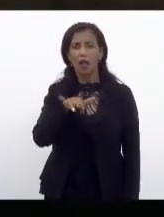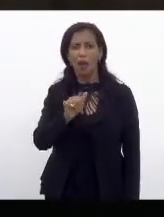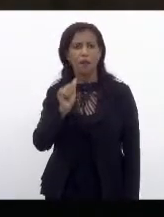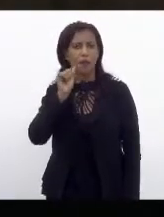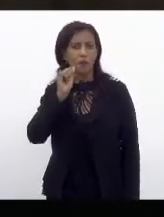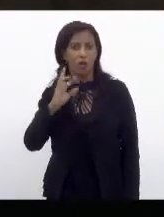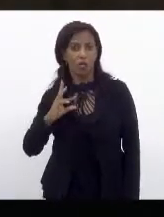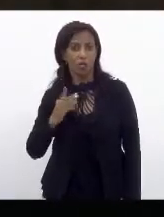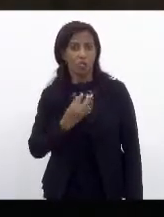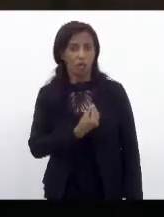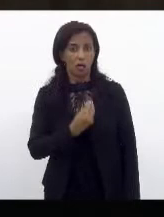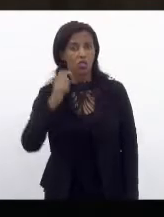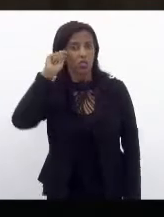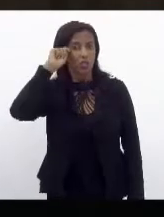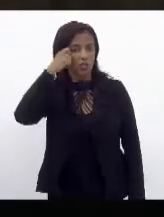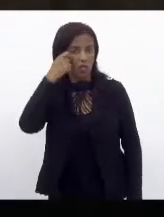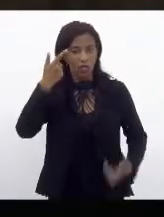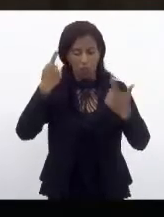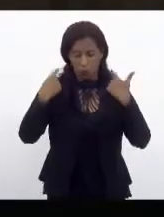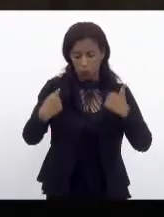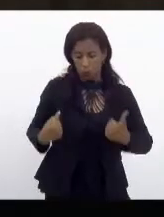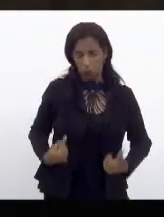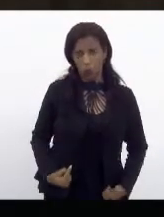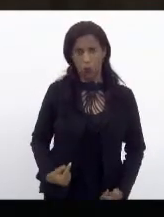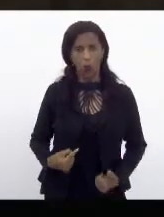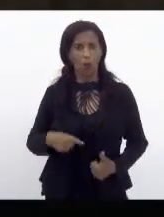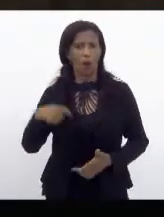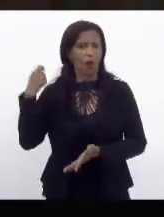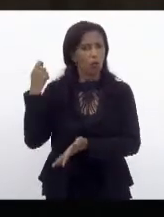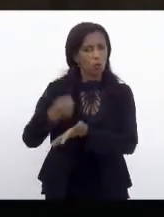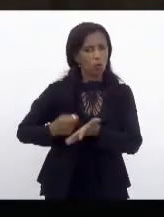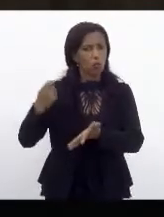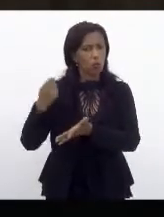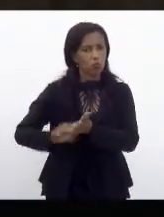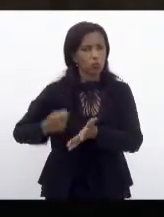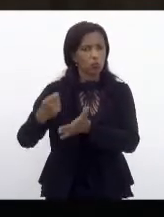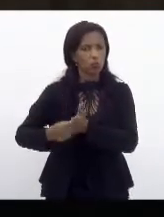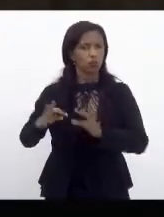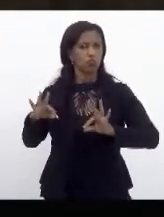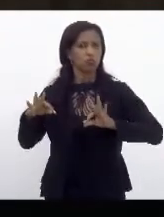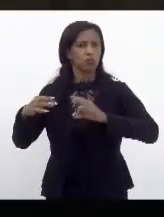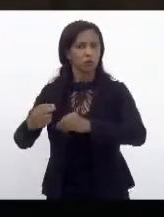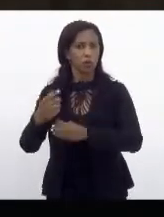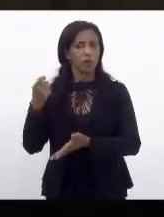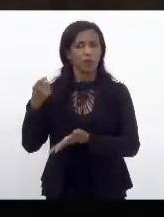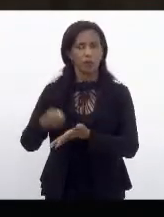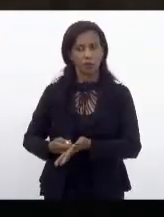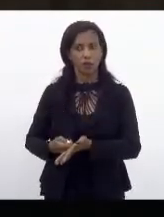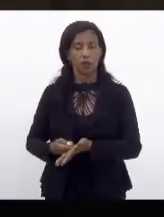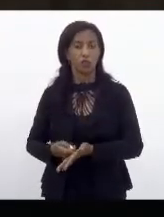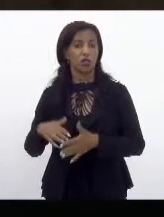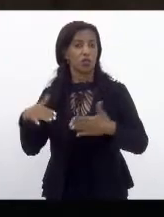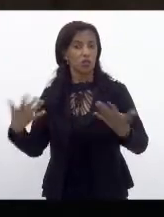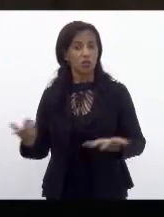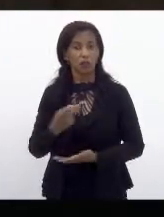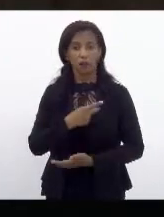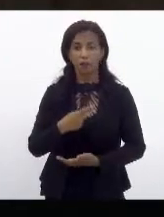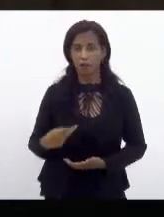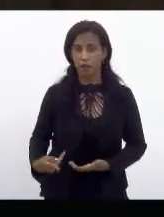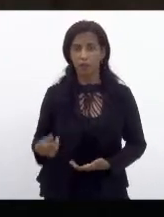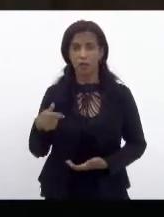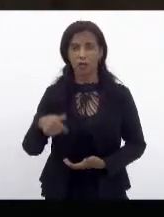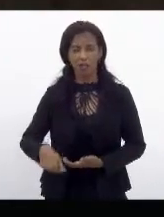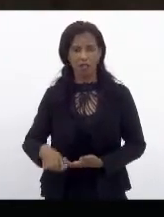trans negra que traz no seu corpo a luta daqueles e daquelas que resistem. E, senhora presidente,